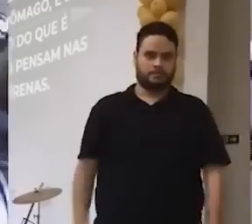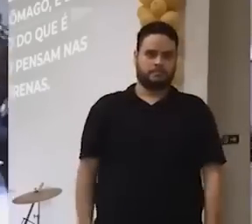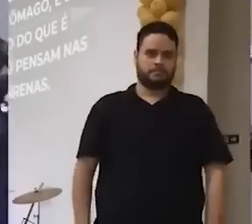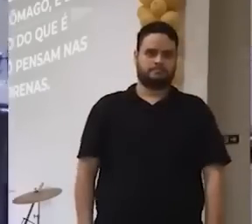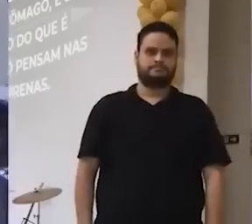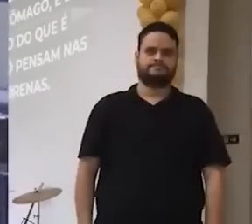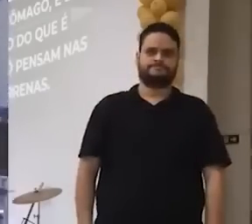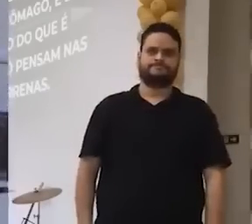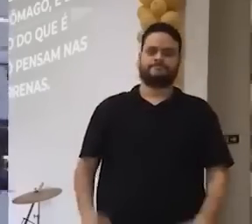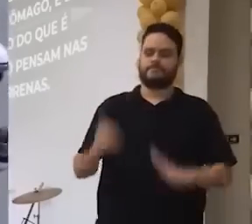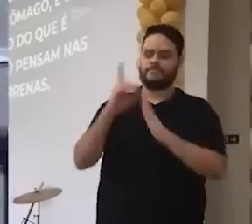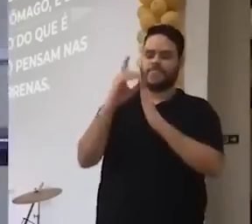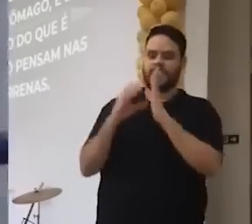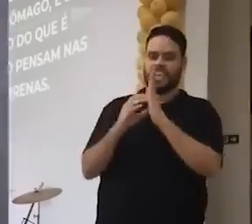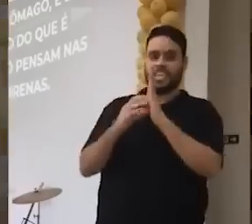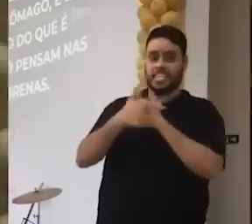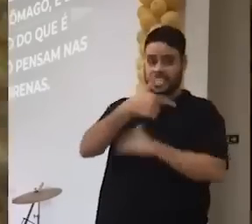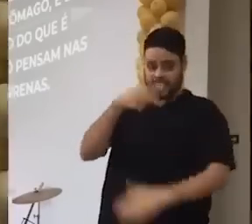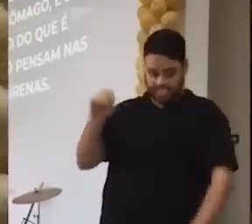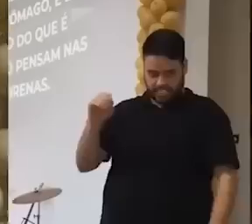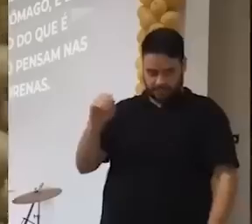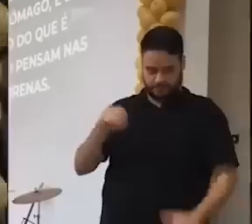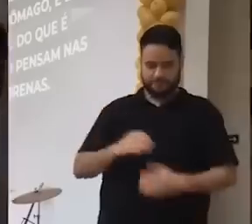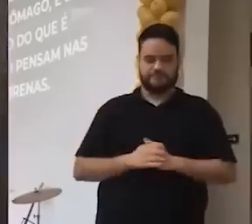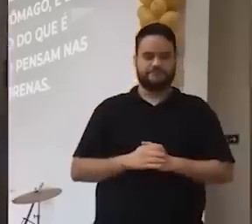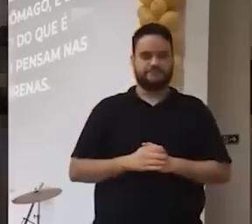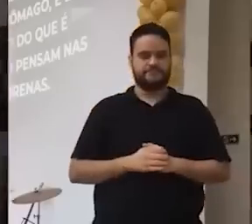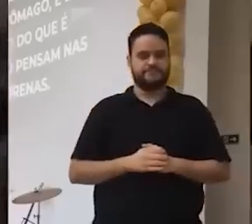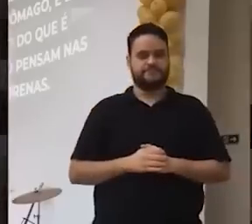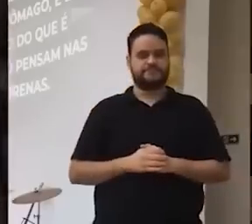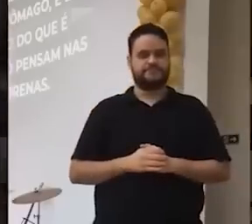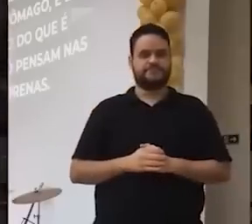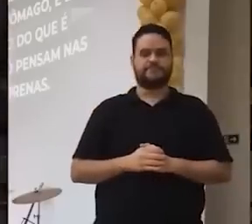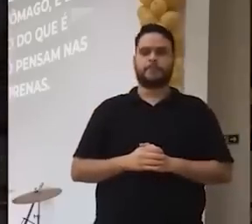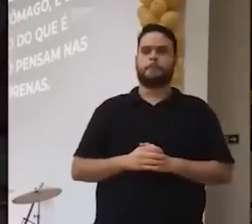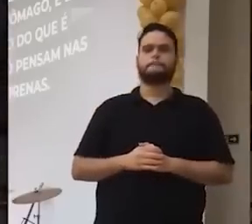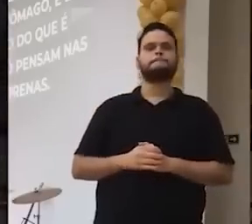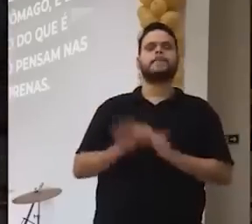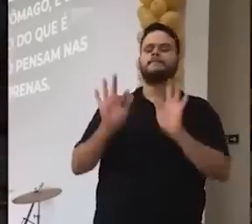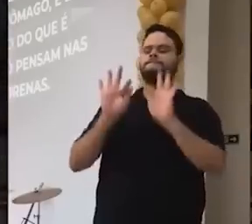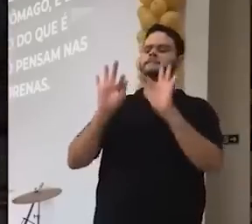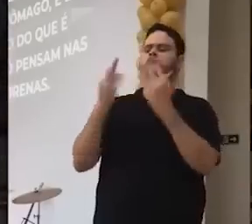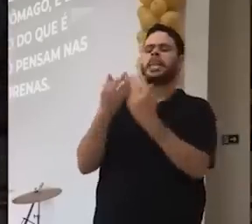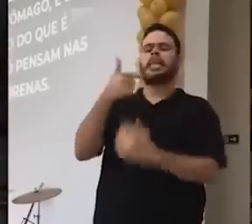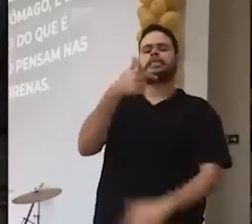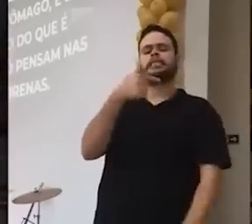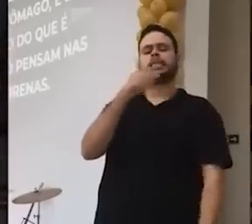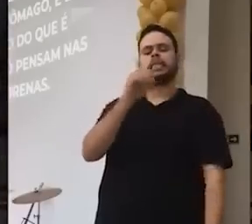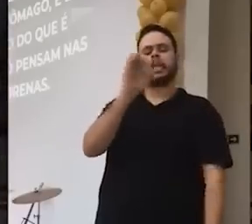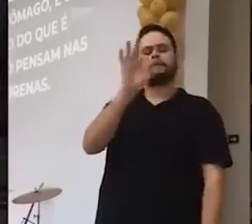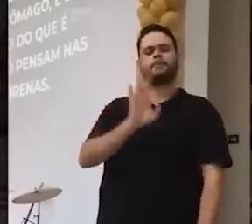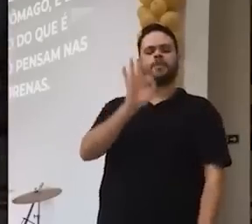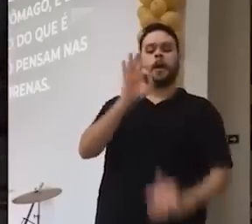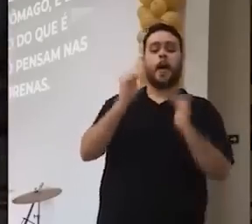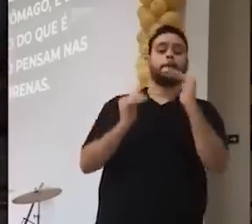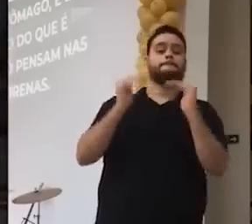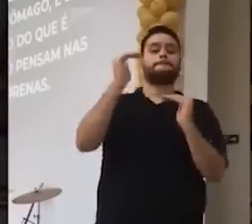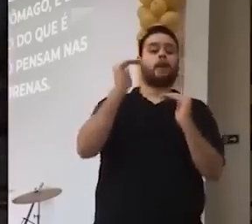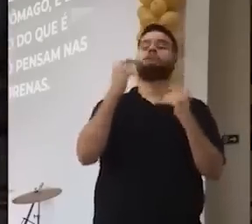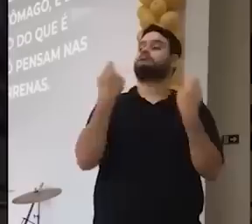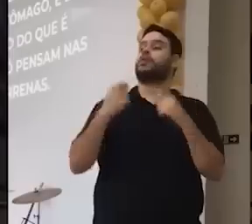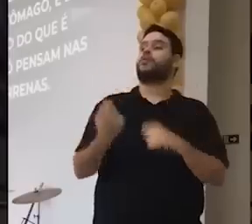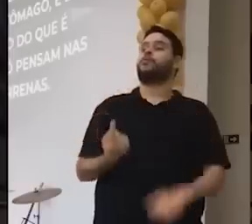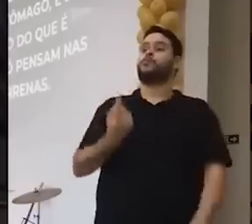Na década de 70, mais de 70% das famílias dependiam de uma renda, apenas uma renda para se